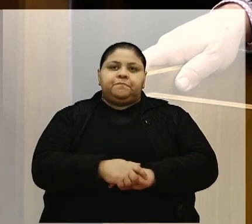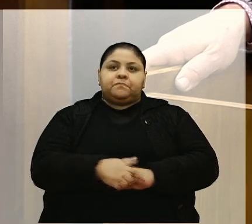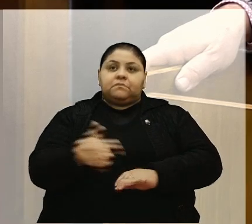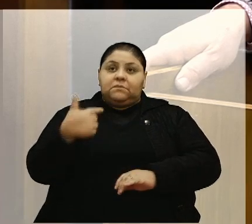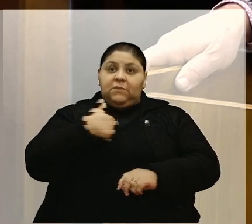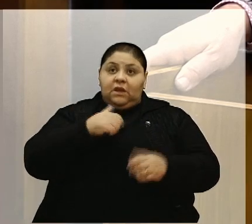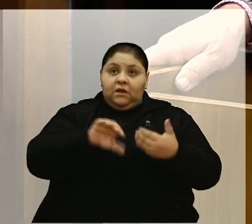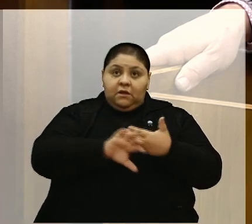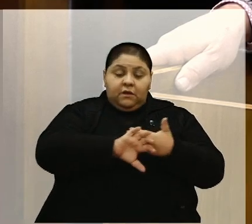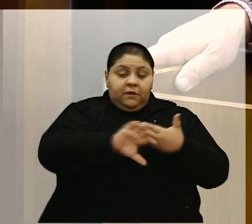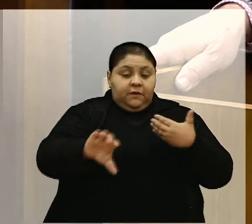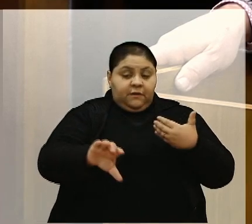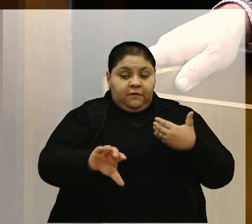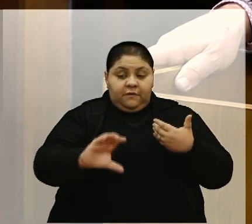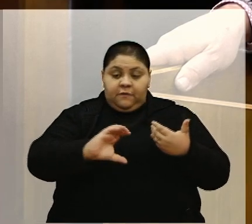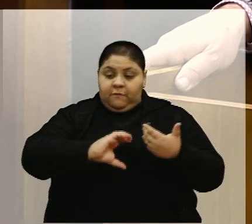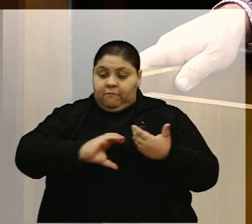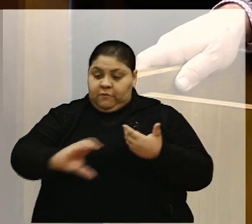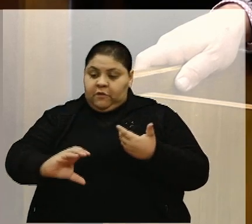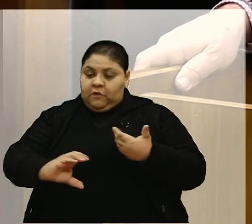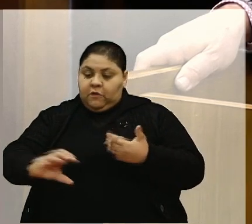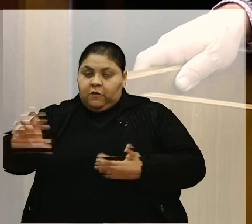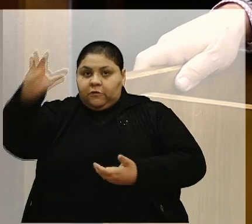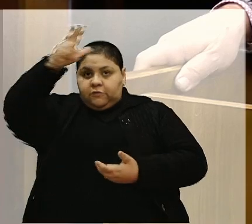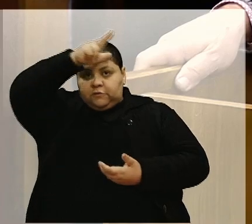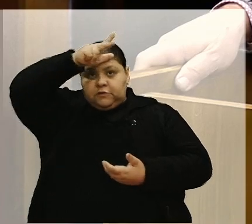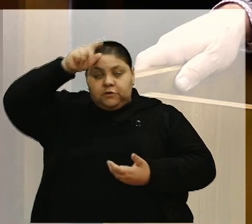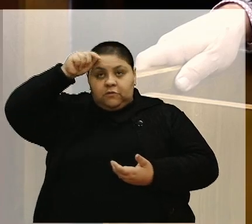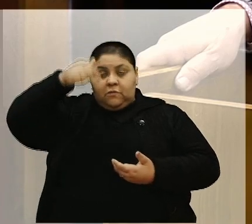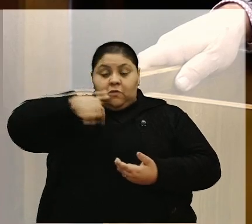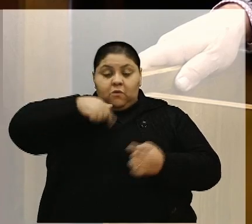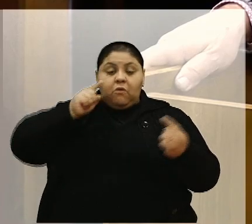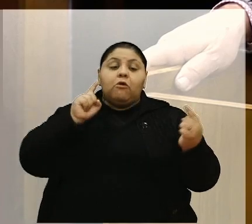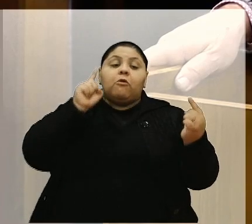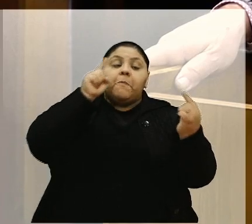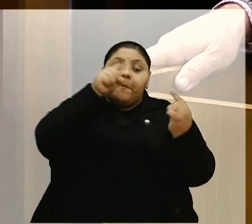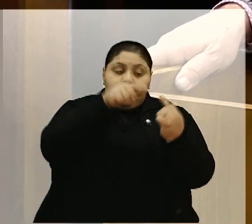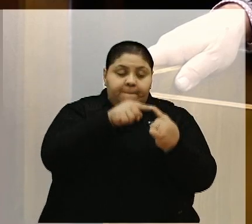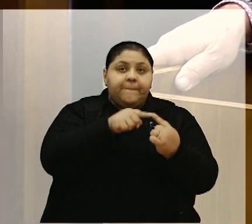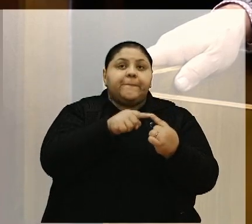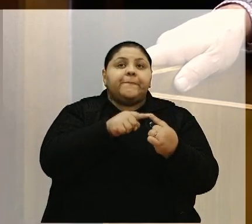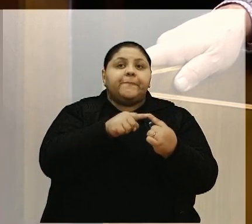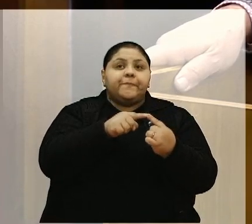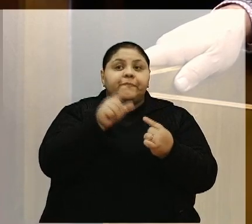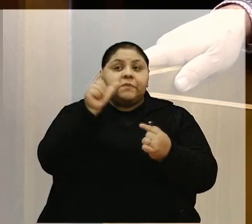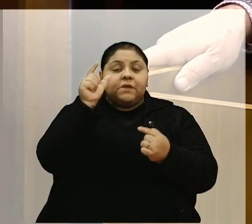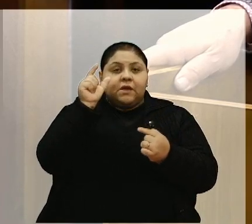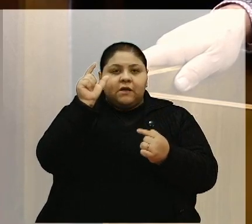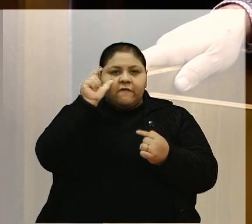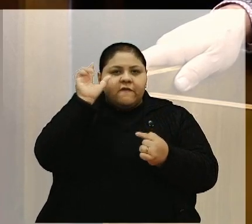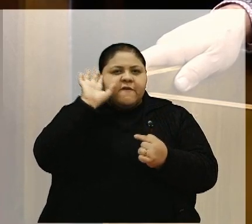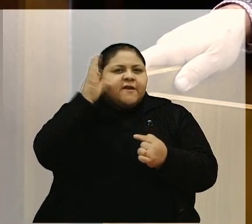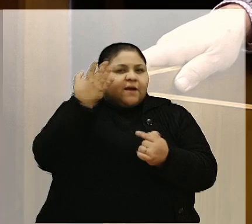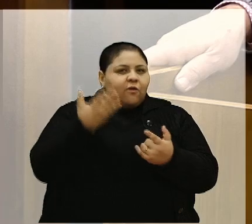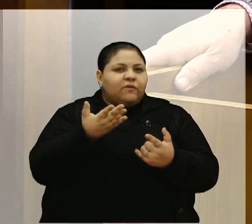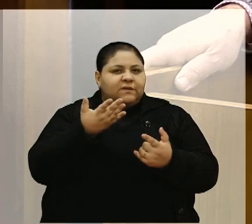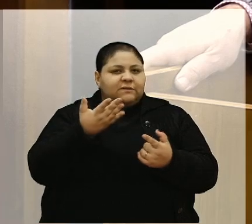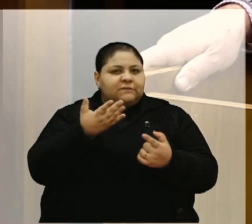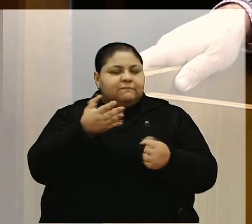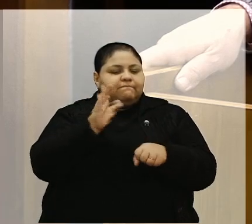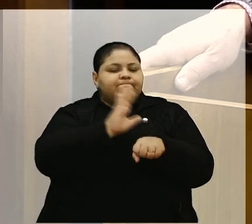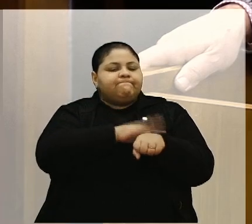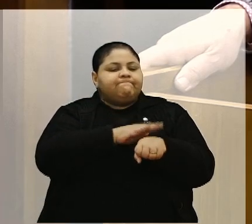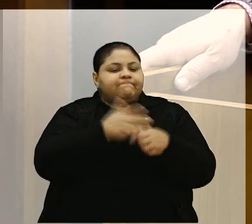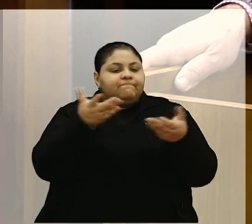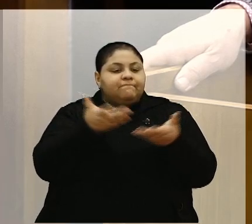para ser coordenador distrital, o meu objetivo, sim, era ver acontecer. Naquele momento, eu